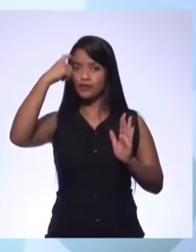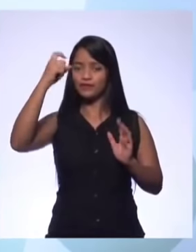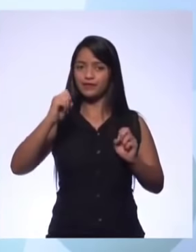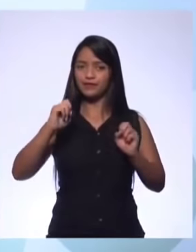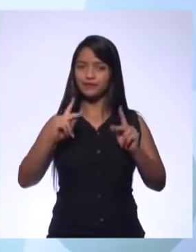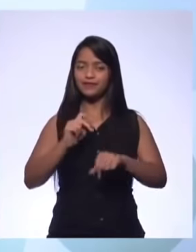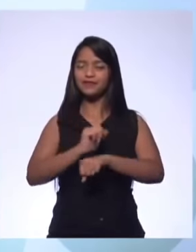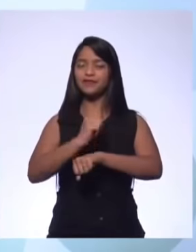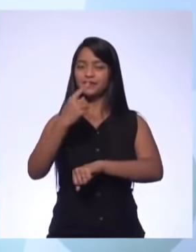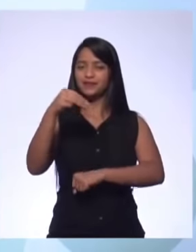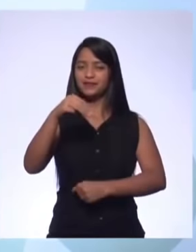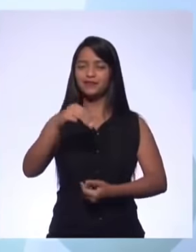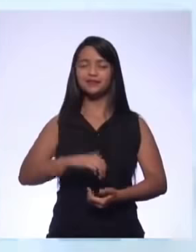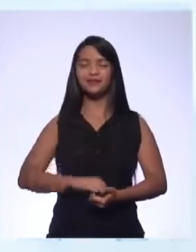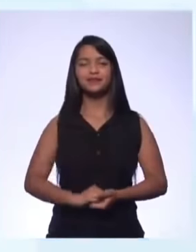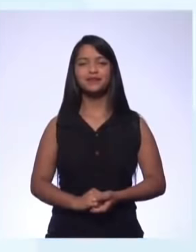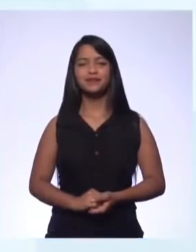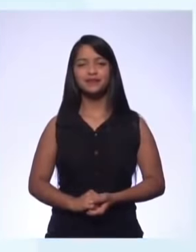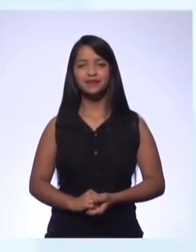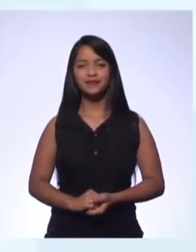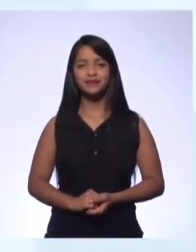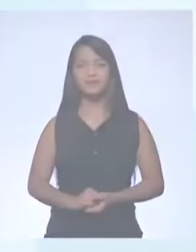Um minutinho.